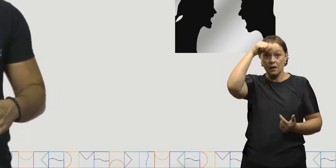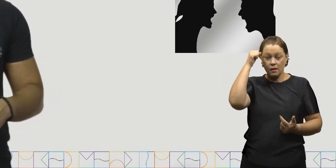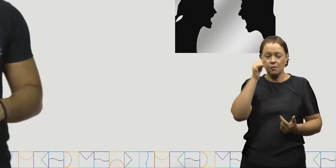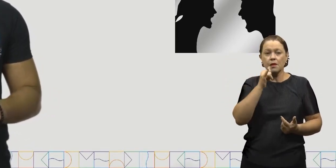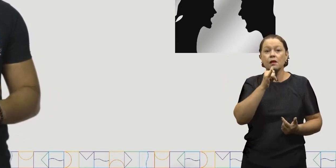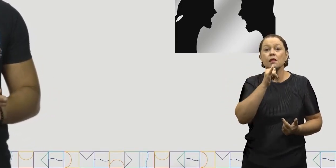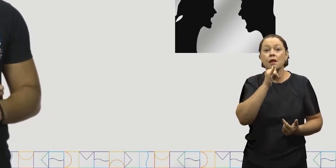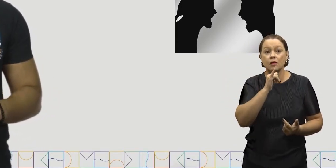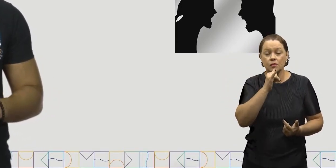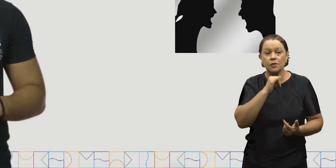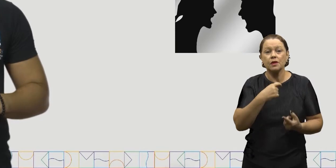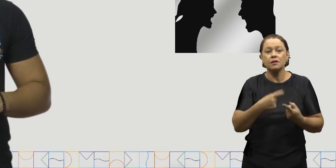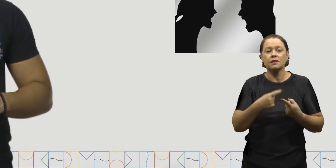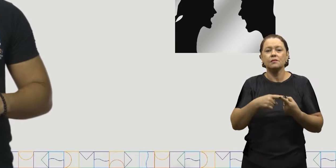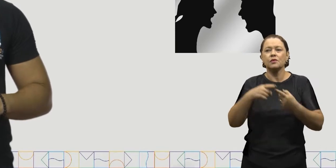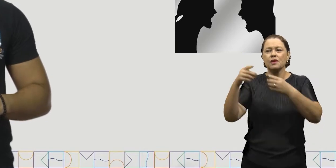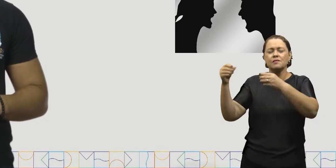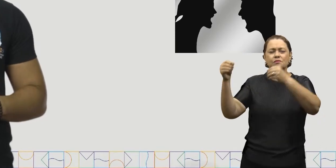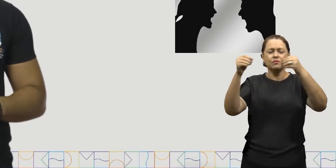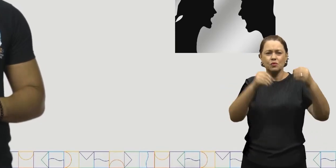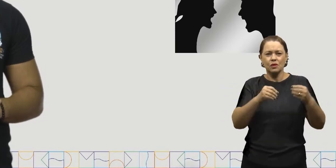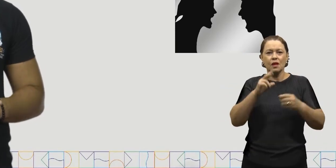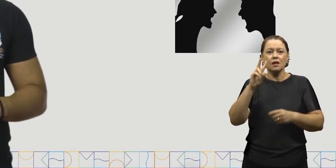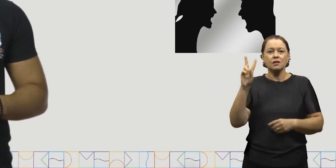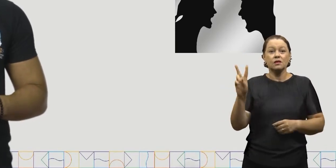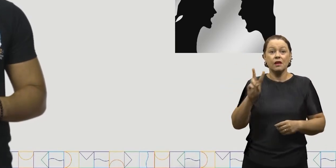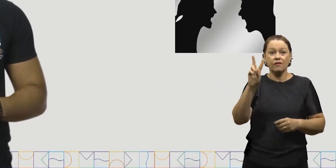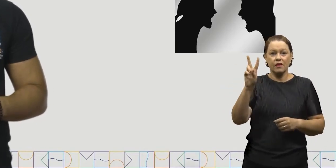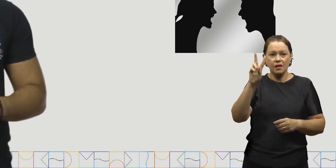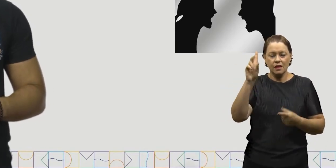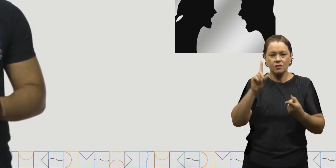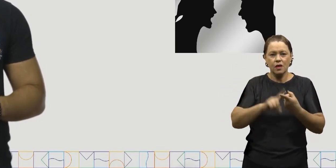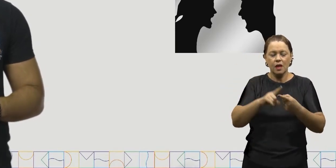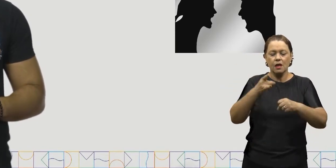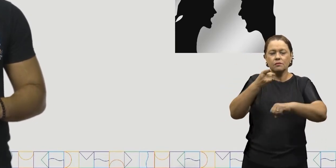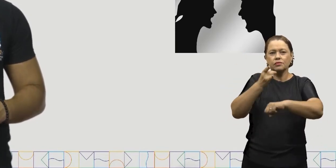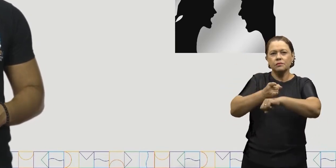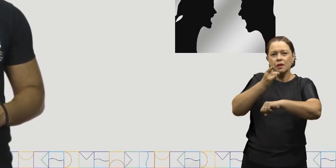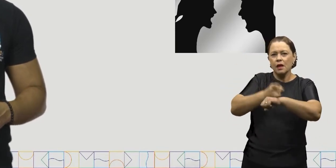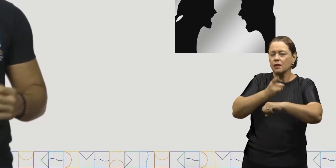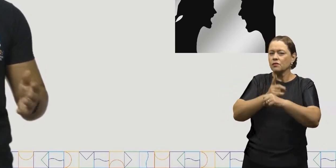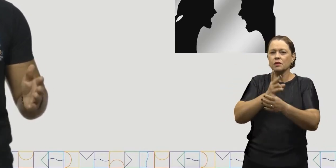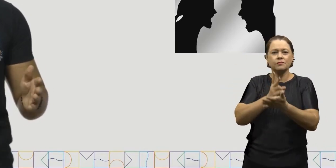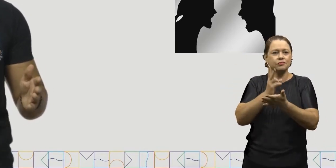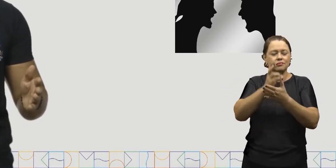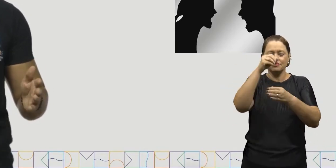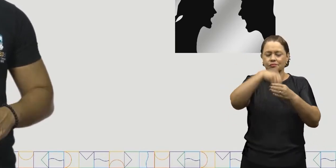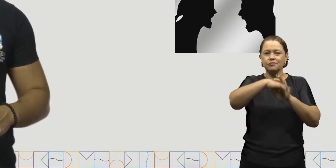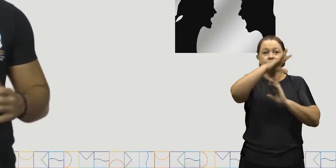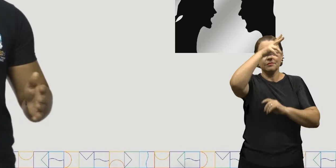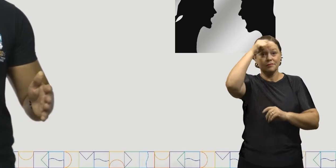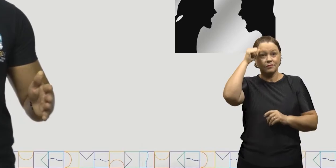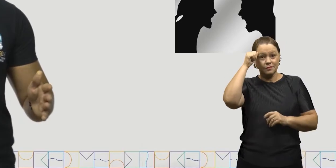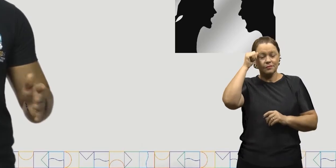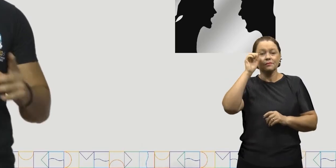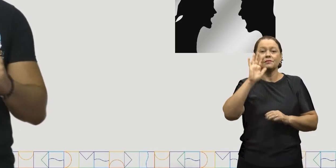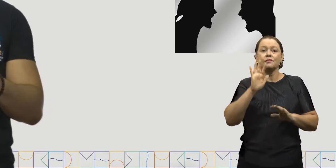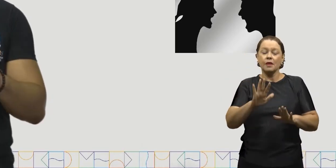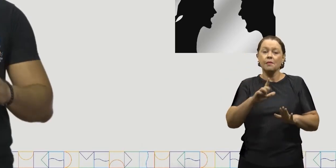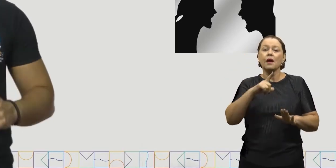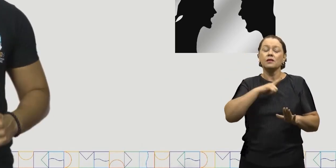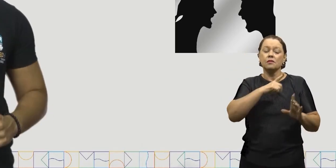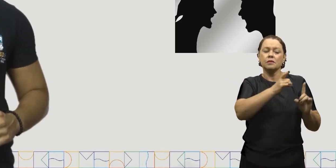exemplo, em virtude das crises migratórias, venezuelanos e haitianos são comumente vistos pela nossa cidade. E, infelizmente,